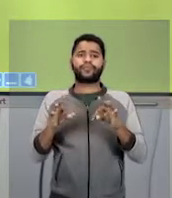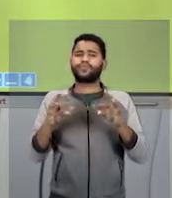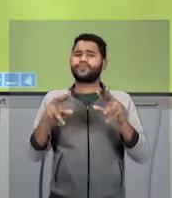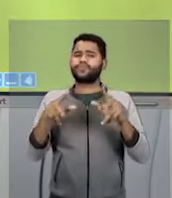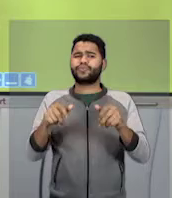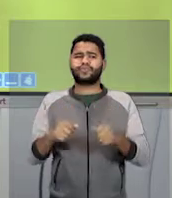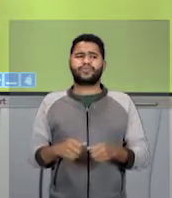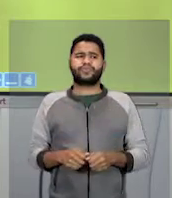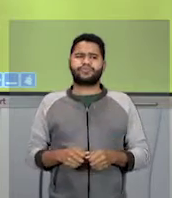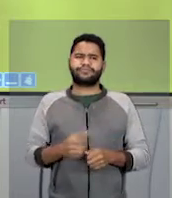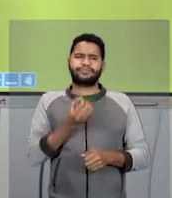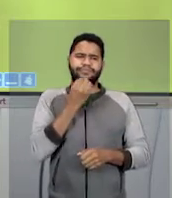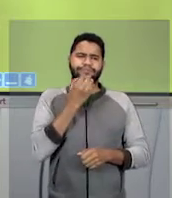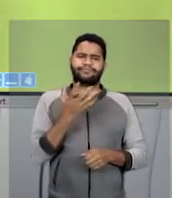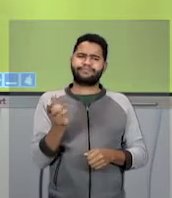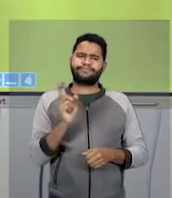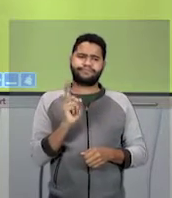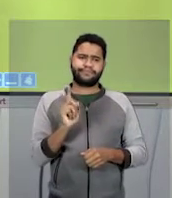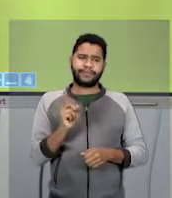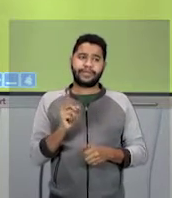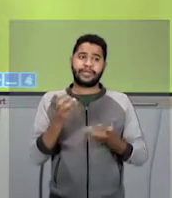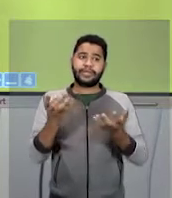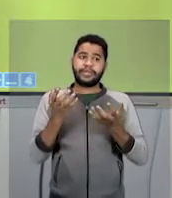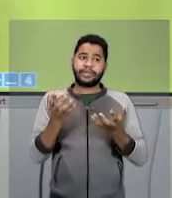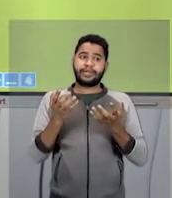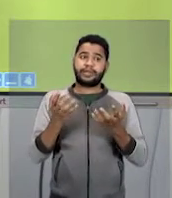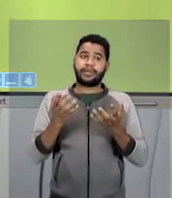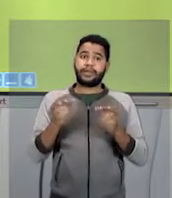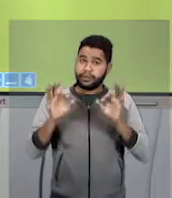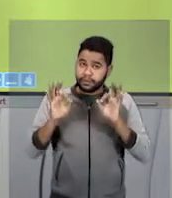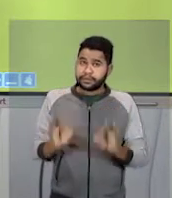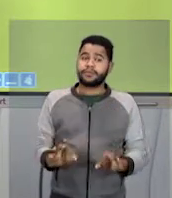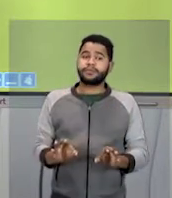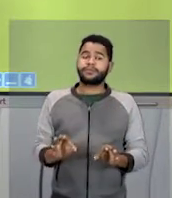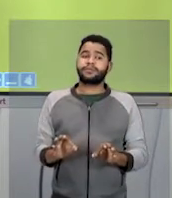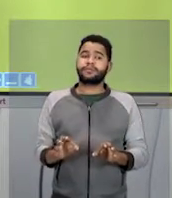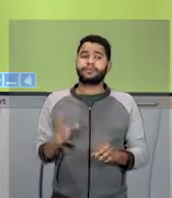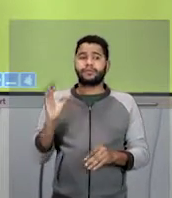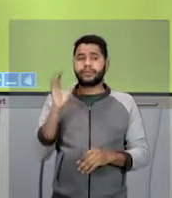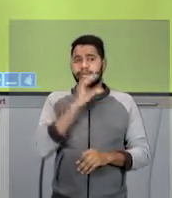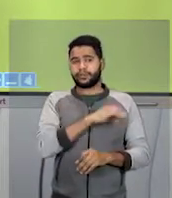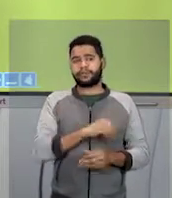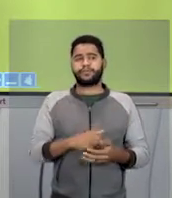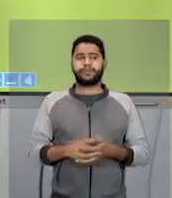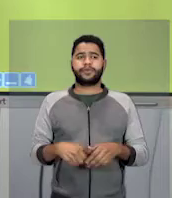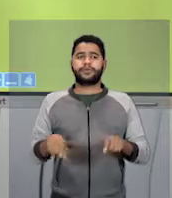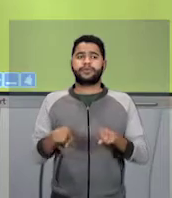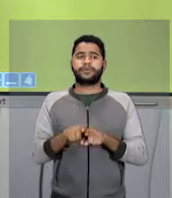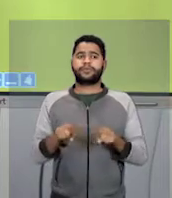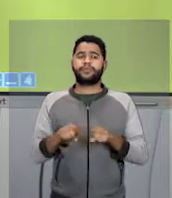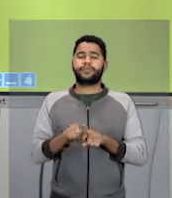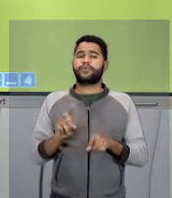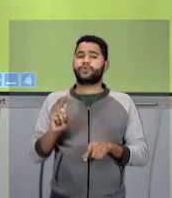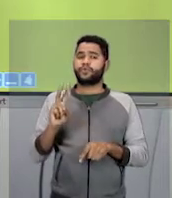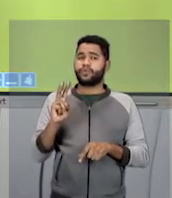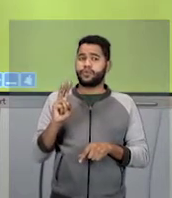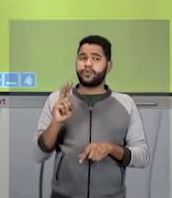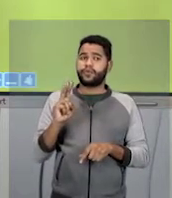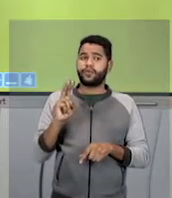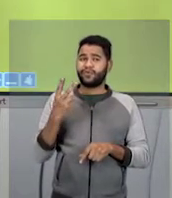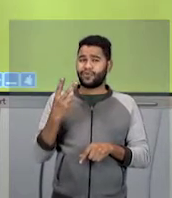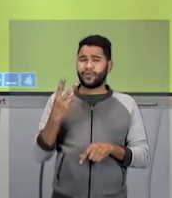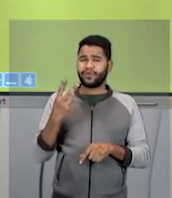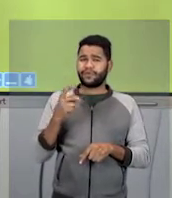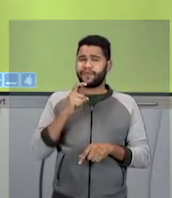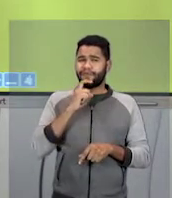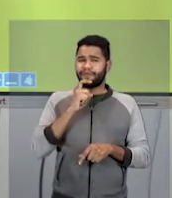todo. Não é uma boa medida, se ele quer que eu tenha eficiência no aquecimento. Da mesma maneira, se eu coloco água fria no